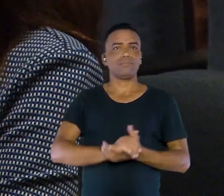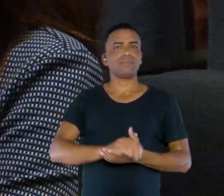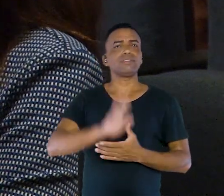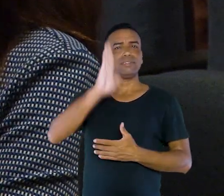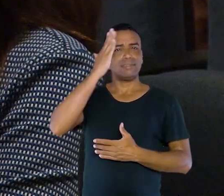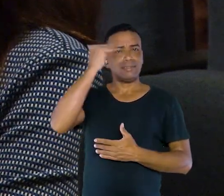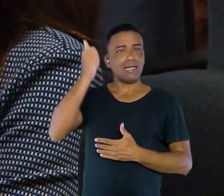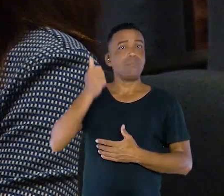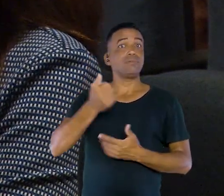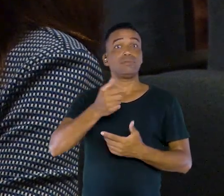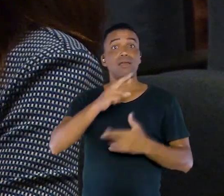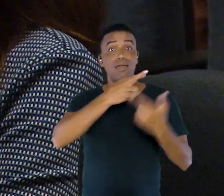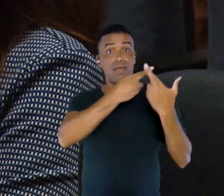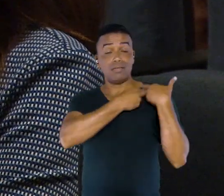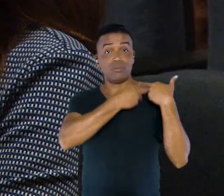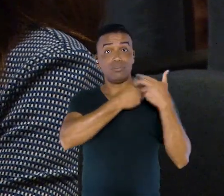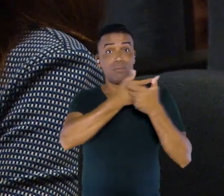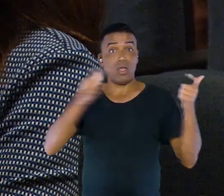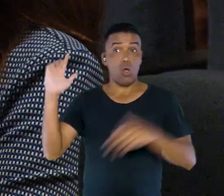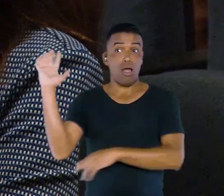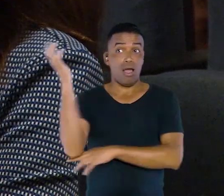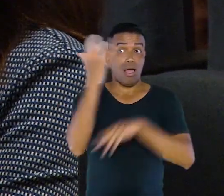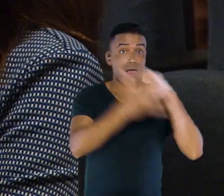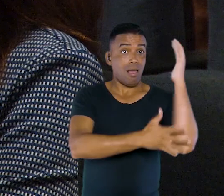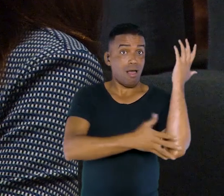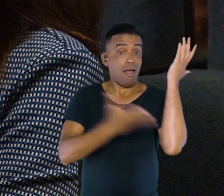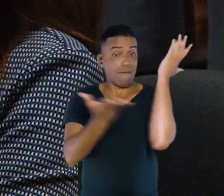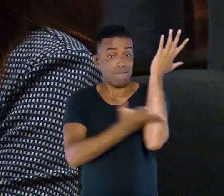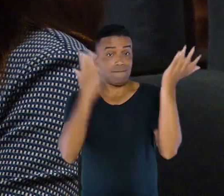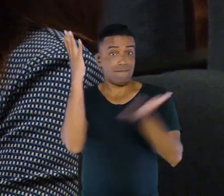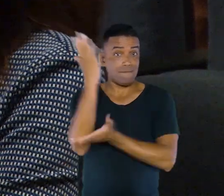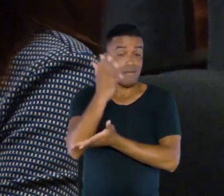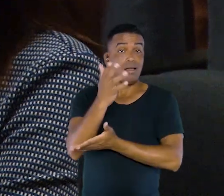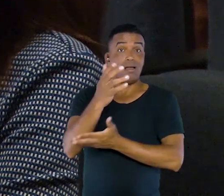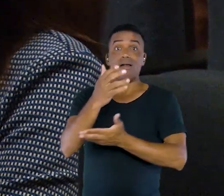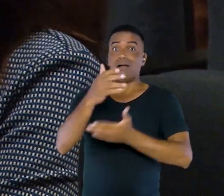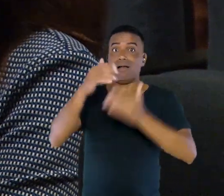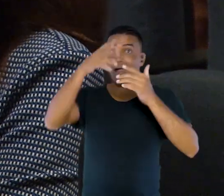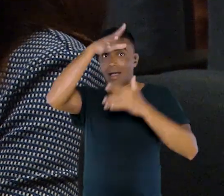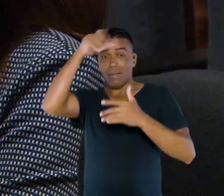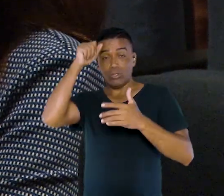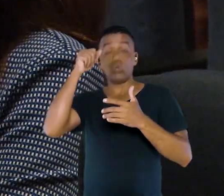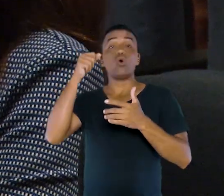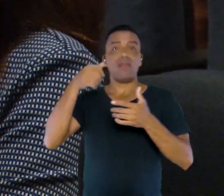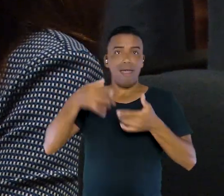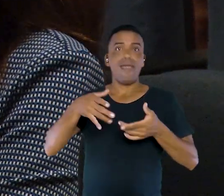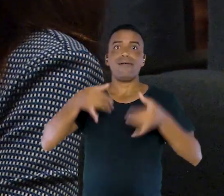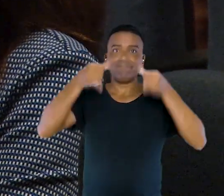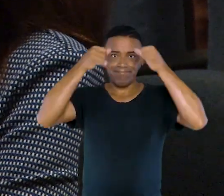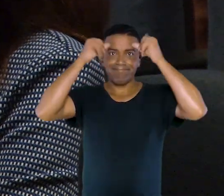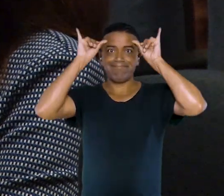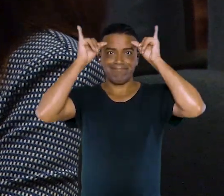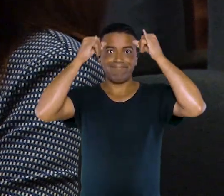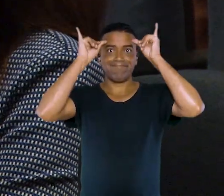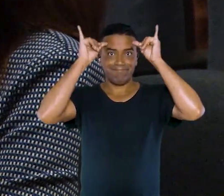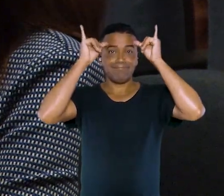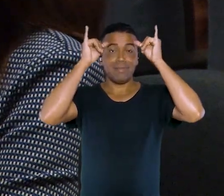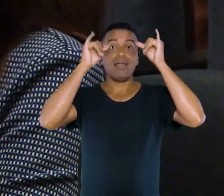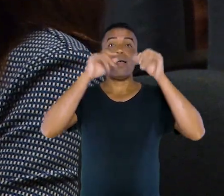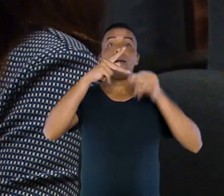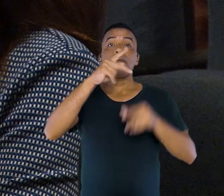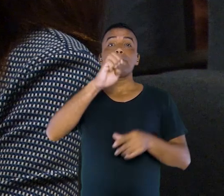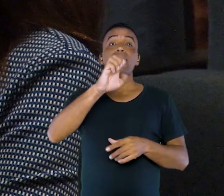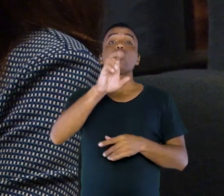assim, sabemos que o grande responsável pelo desmatamento da Amazônia é a pecuária, que desmata para criar pasto para